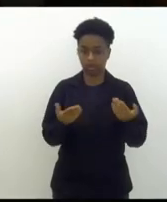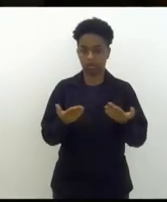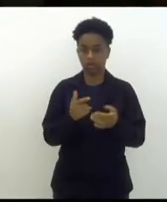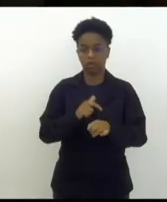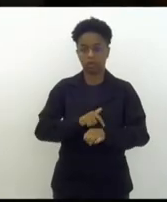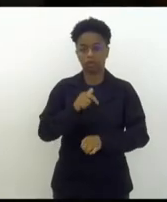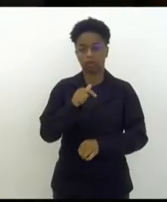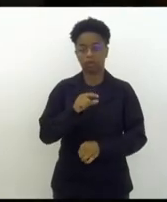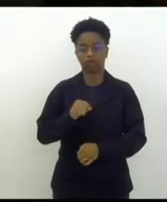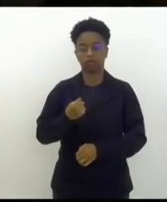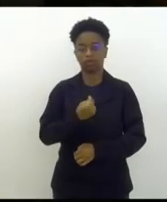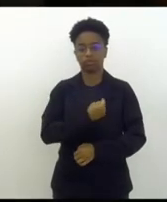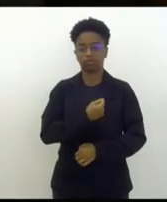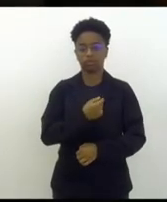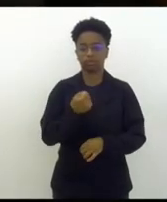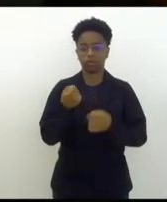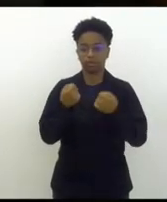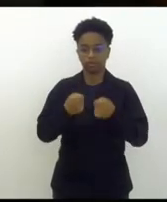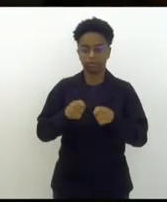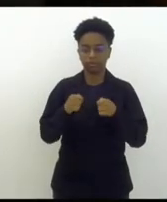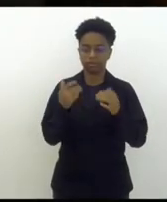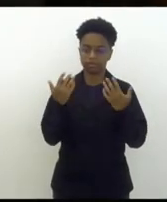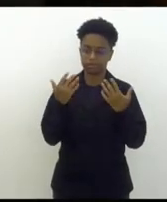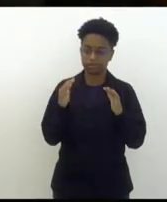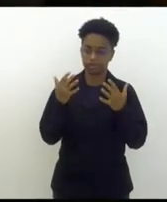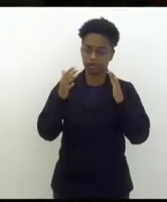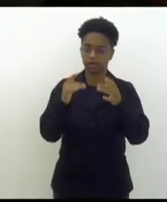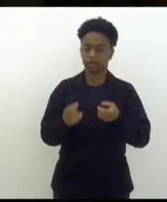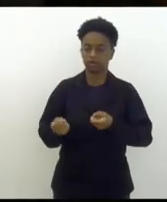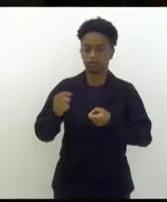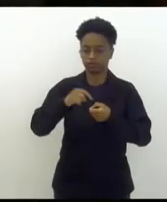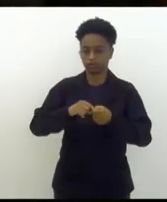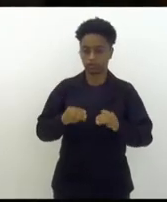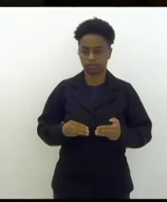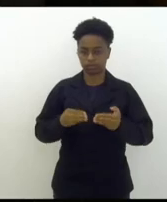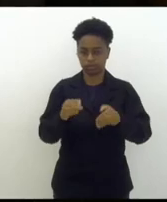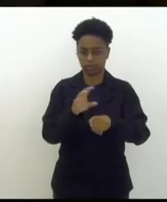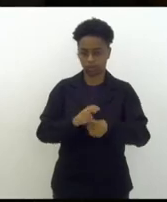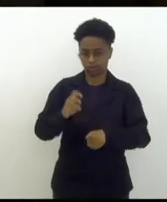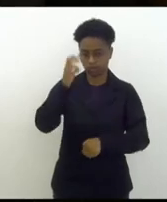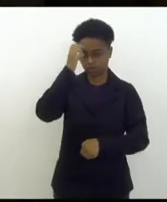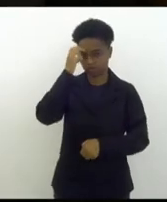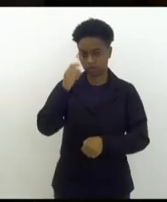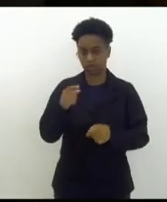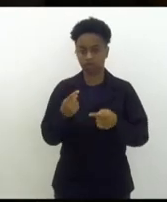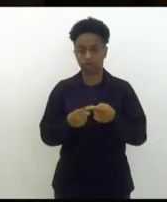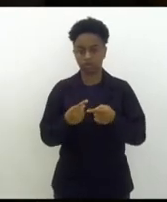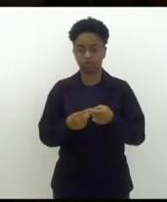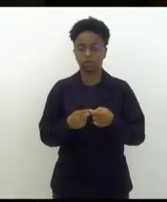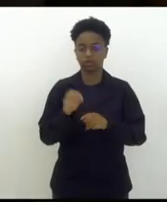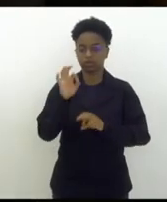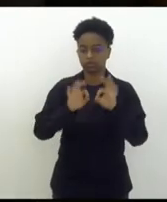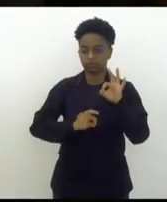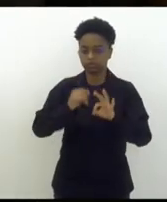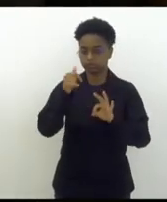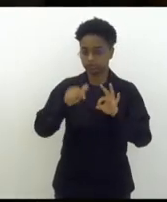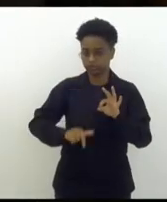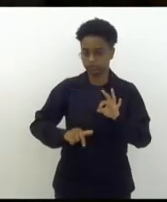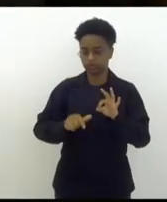em que nós temos que celebrar a retomada do ministério da cultura sua reestruturação